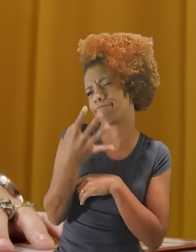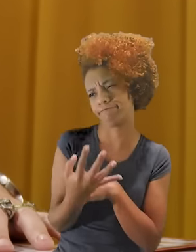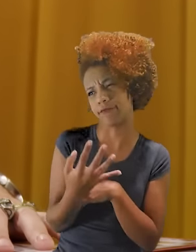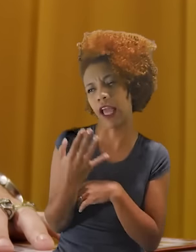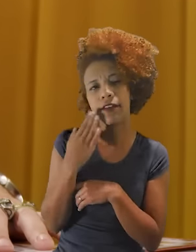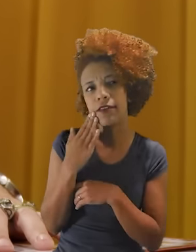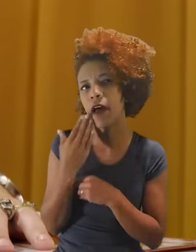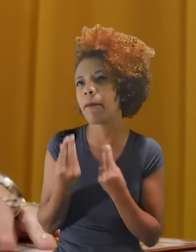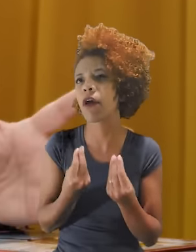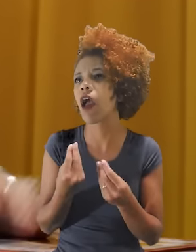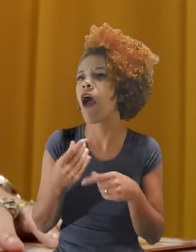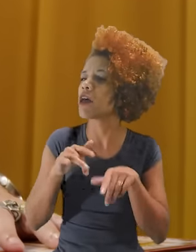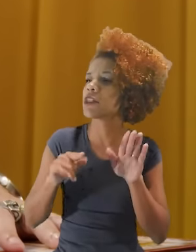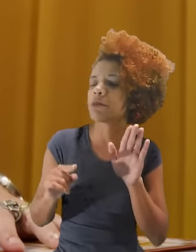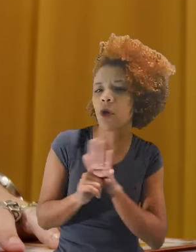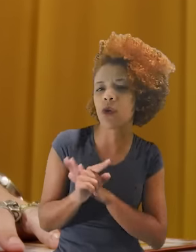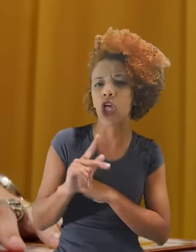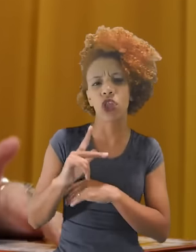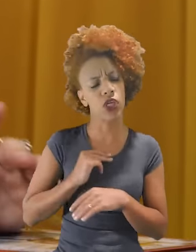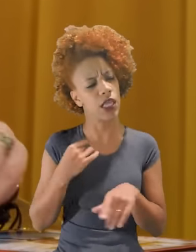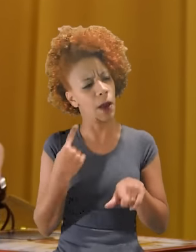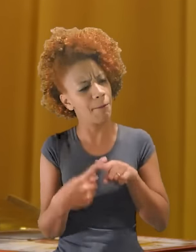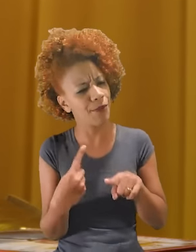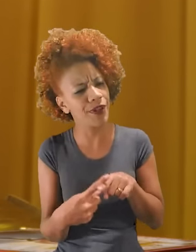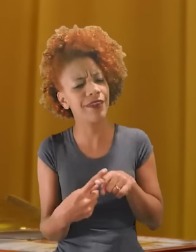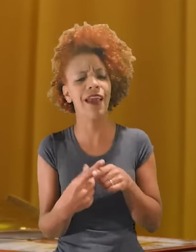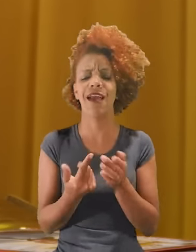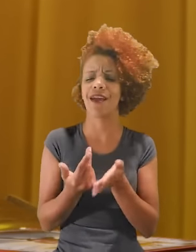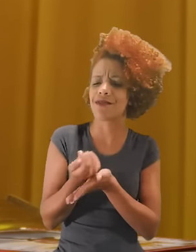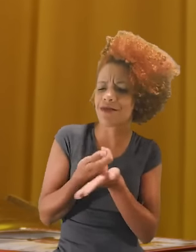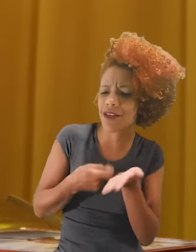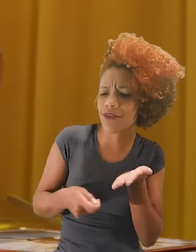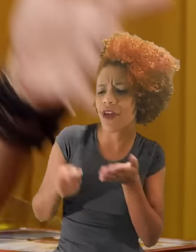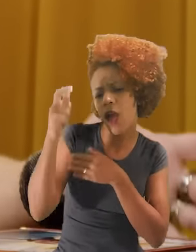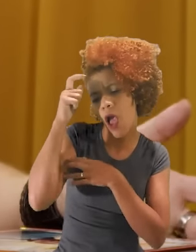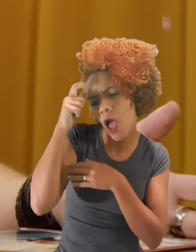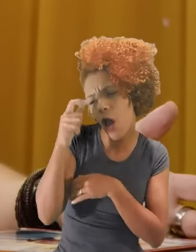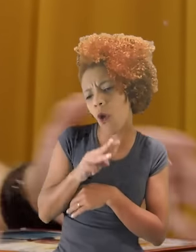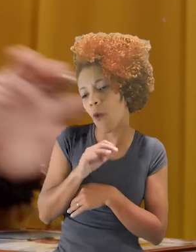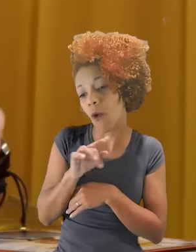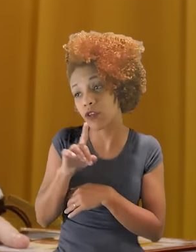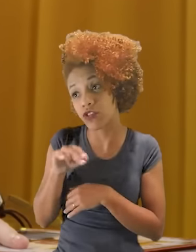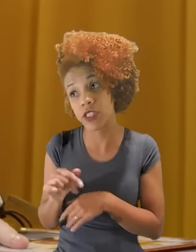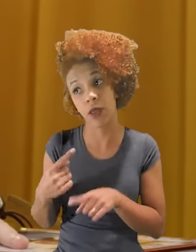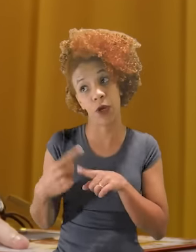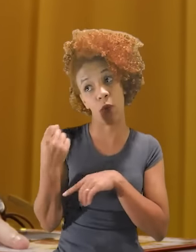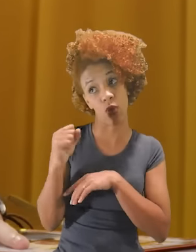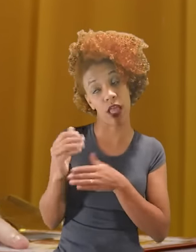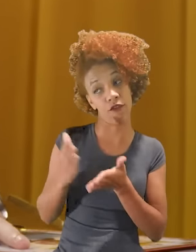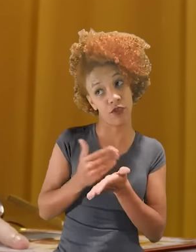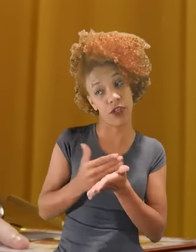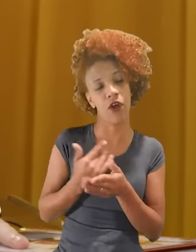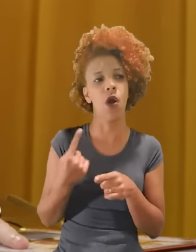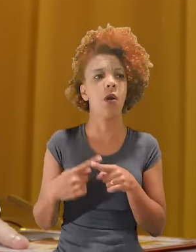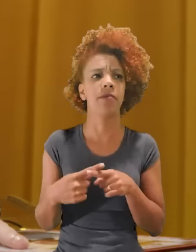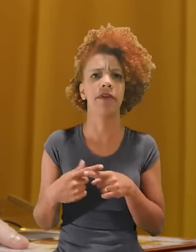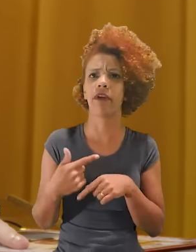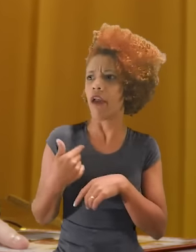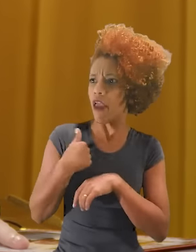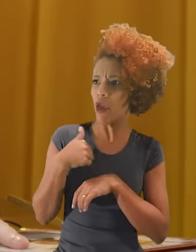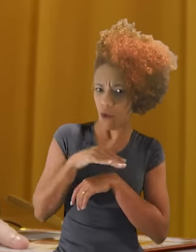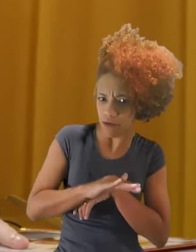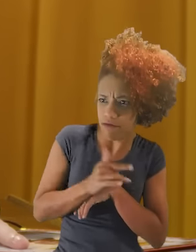mesmo, sabe? De você falar... Muita gente pergunta, poxa, por que, que você foi escrever um livro sobre o Walt Disney, né? Porque esse é o meu 8º livro, né? Então eu falei, cara, porque desde